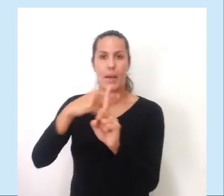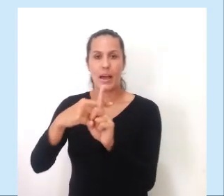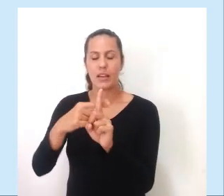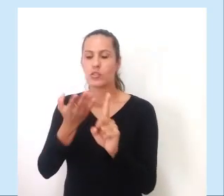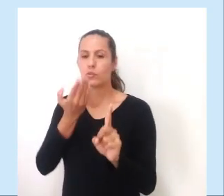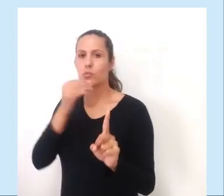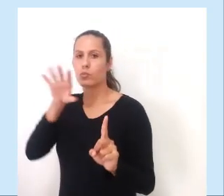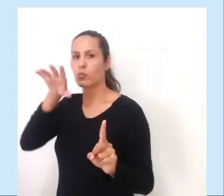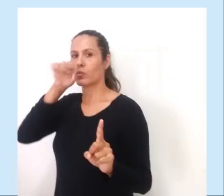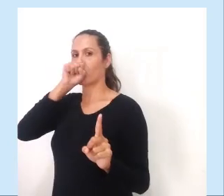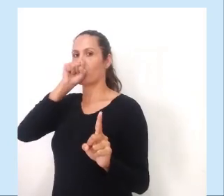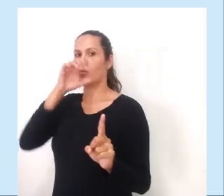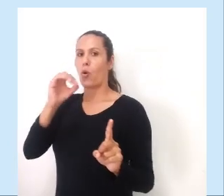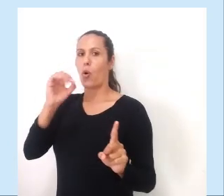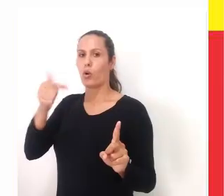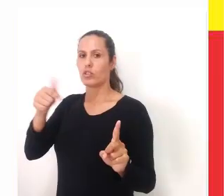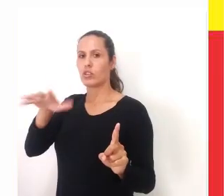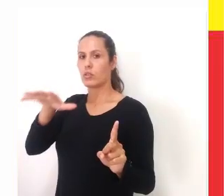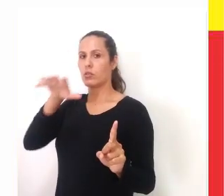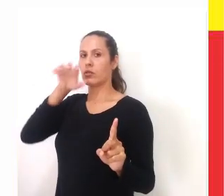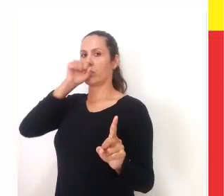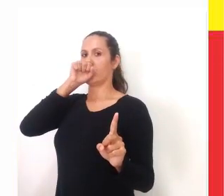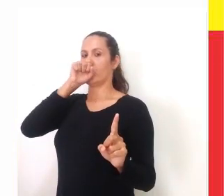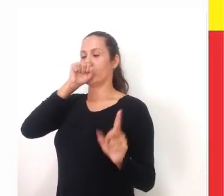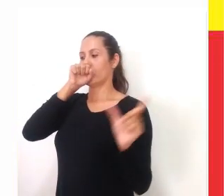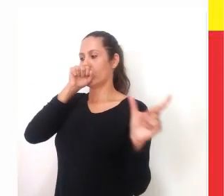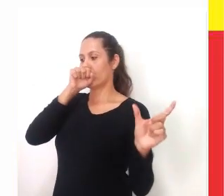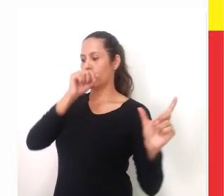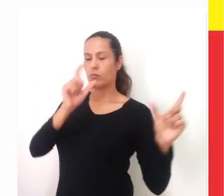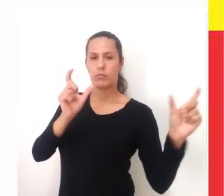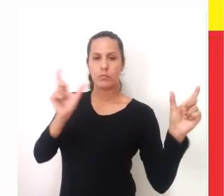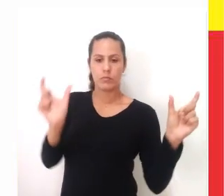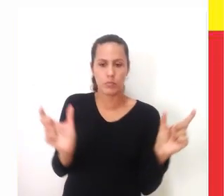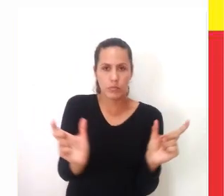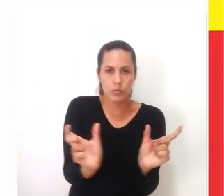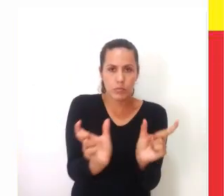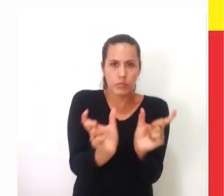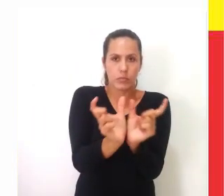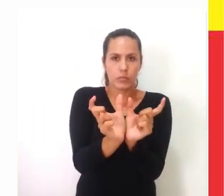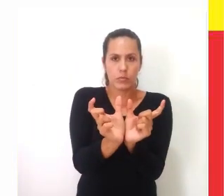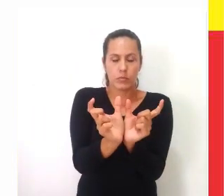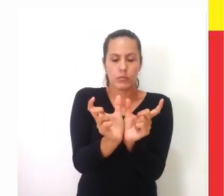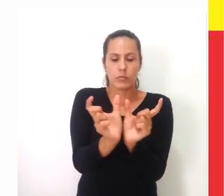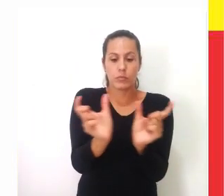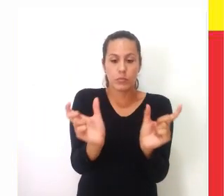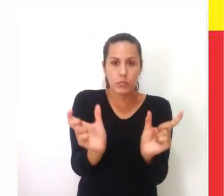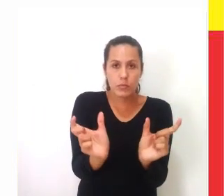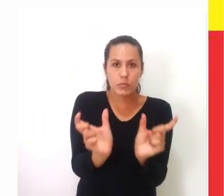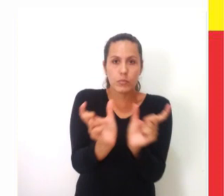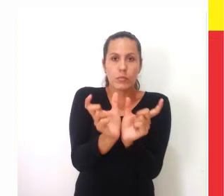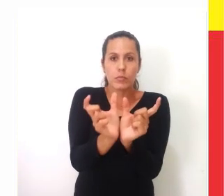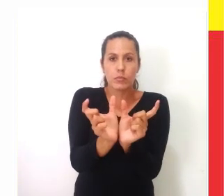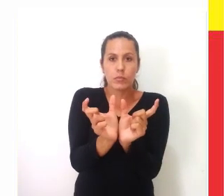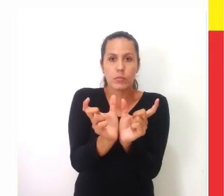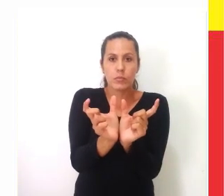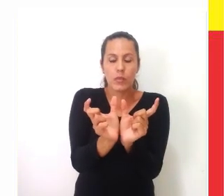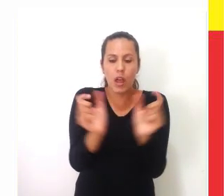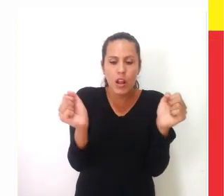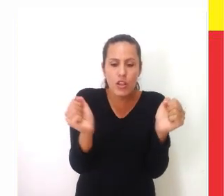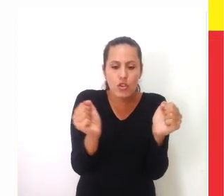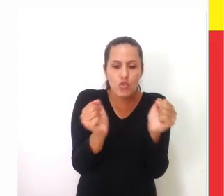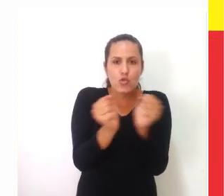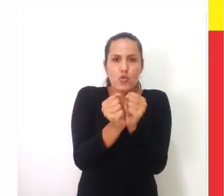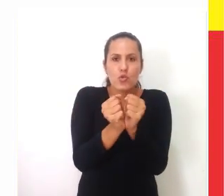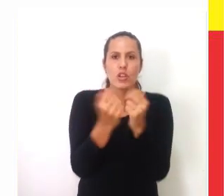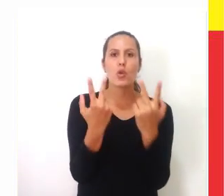comburente oxigênio, tá aí na tela para vocês, vão se juntar. E quando eles se juntam, feito